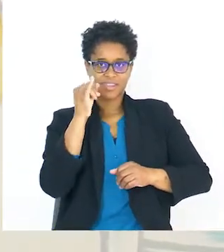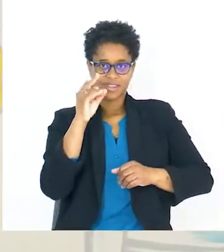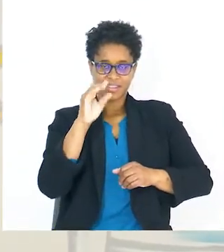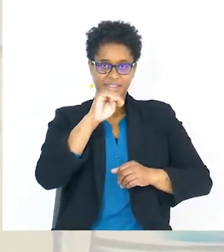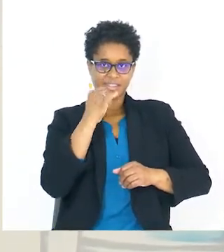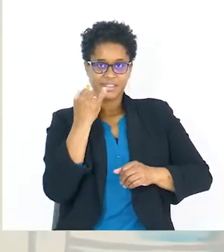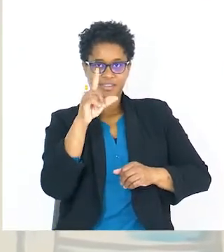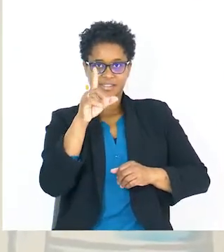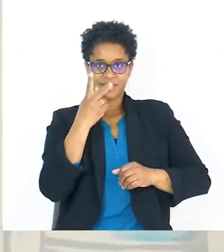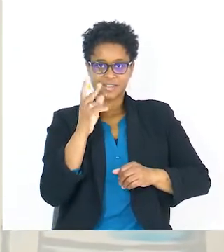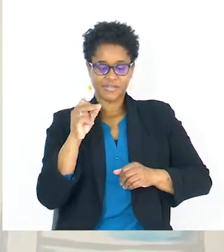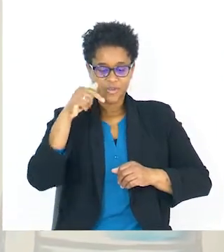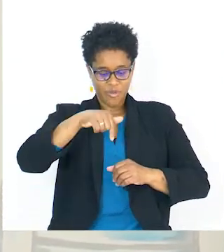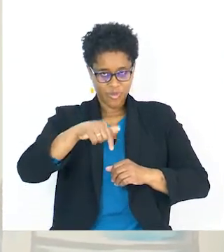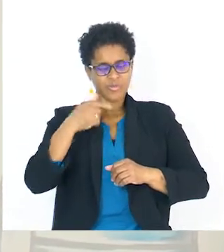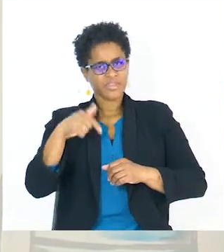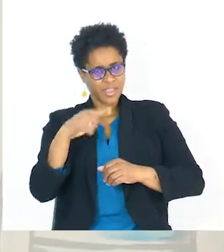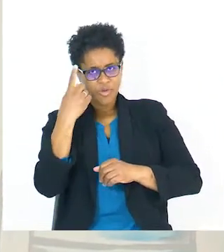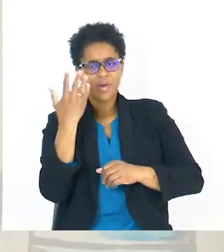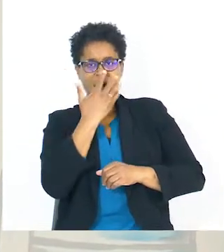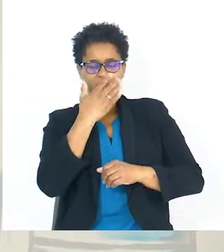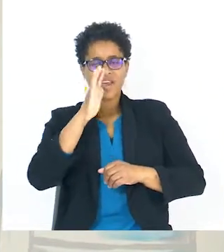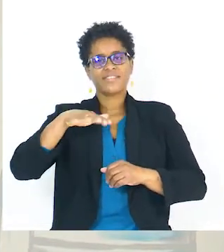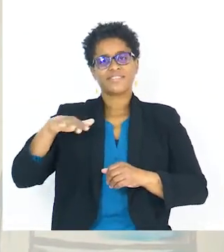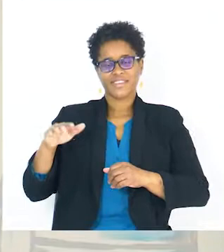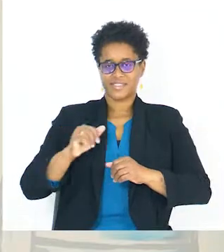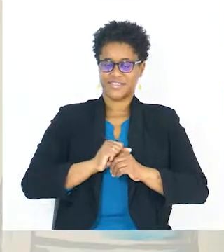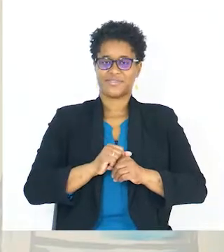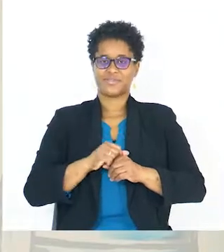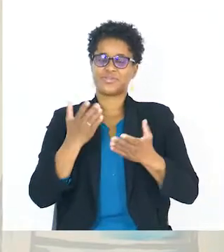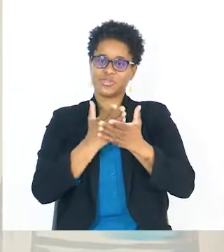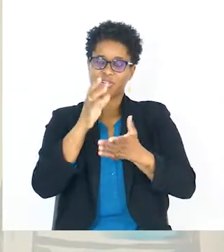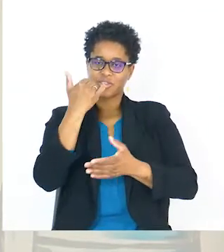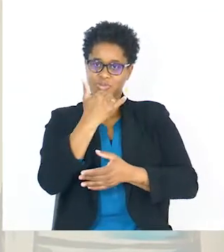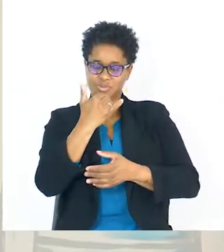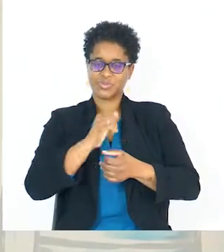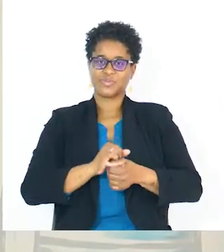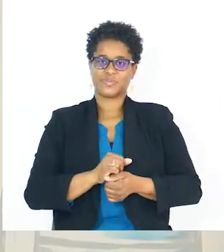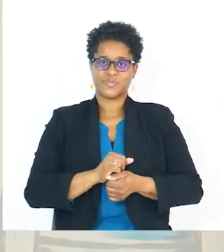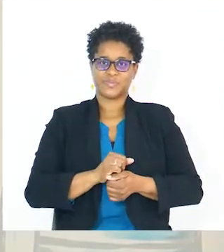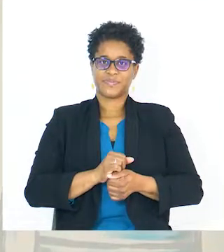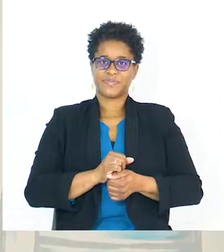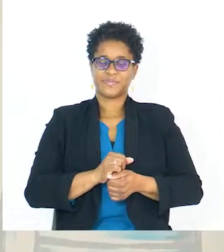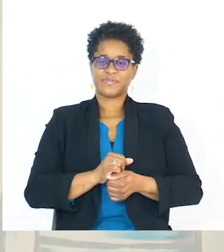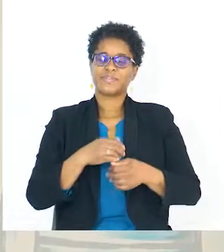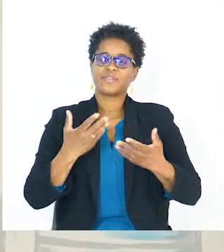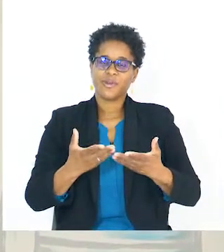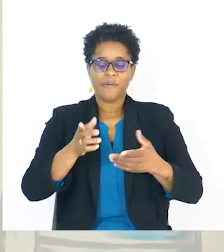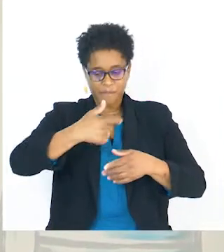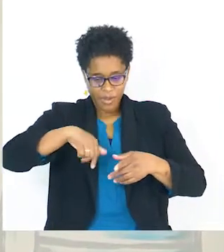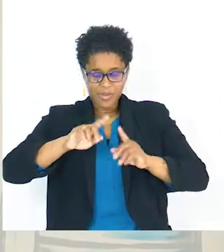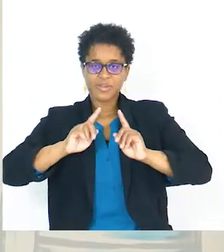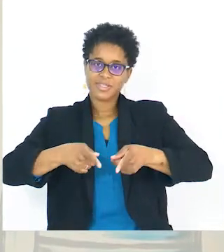Silva e hoje temos uma aula de Ciências Integradas do segundo ano.